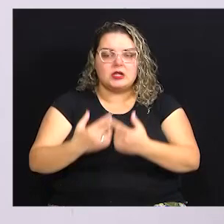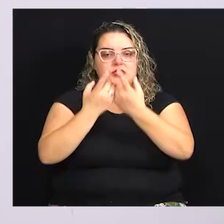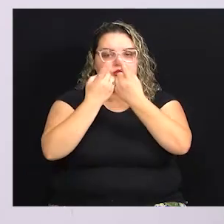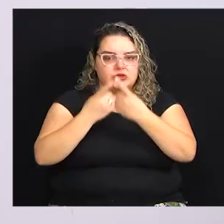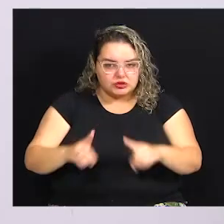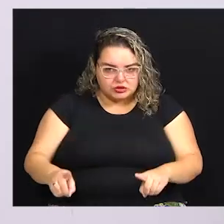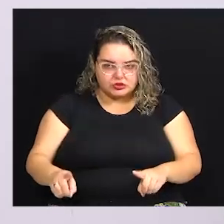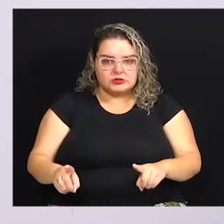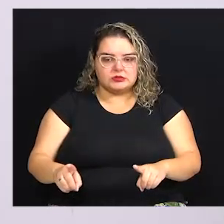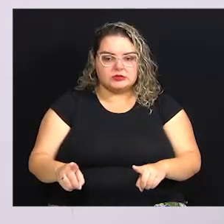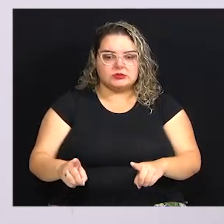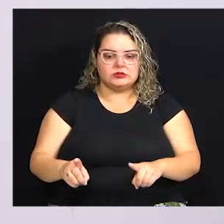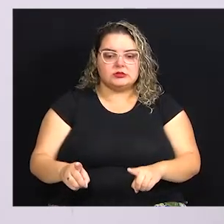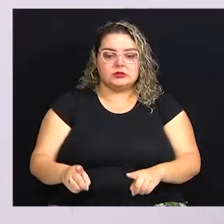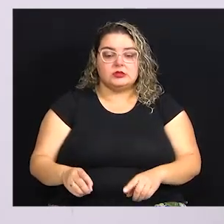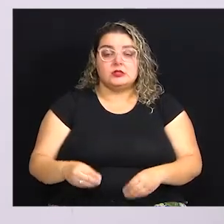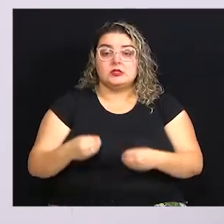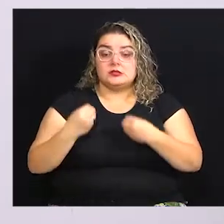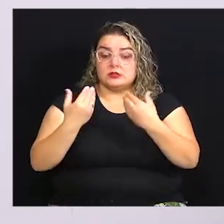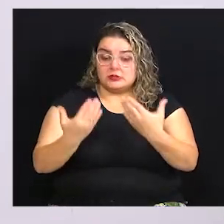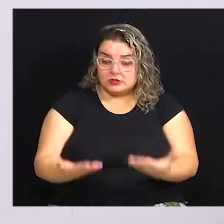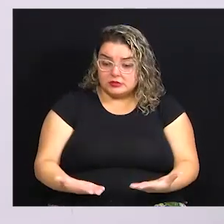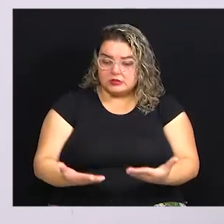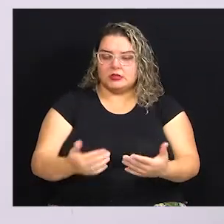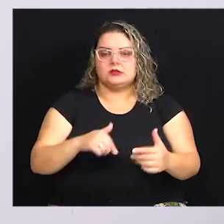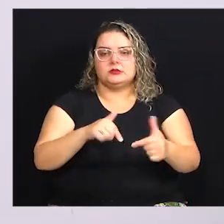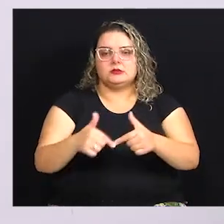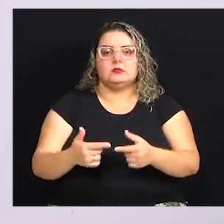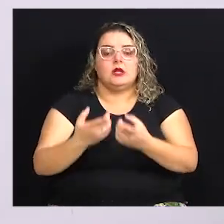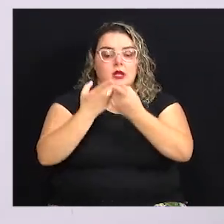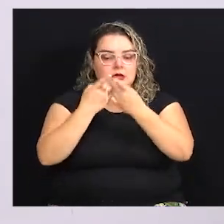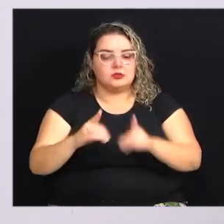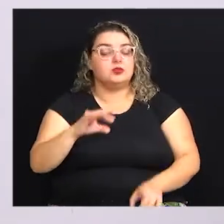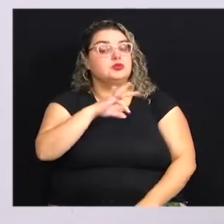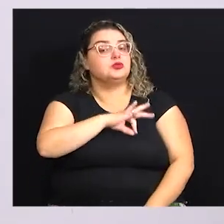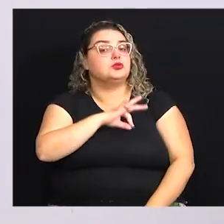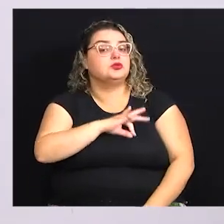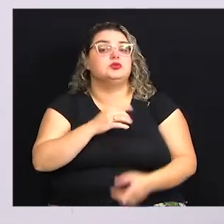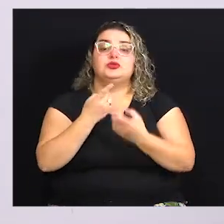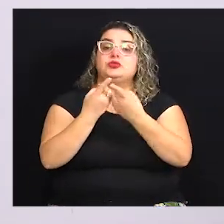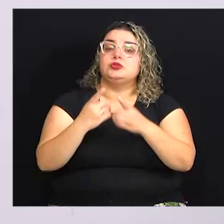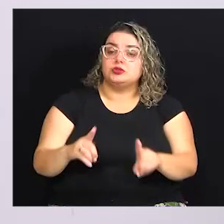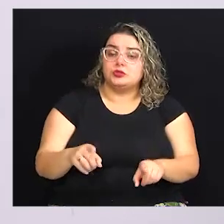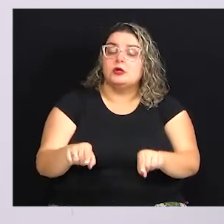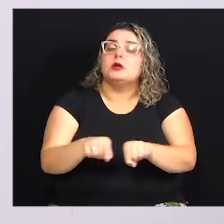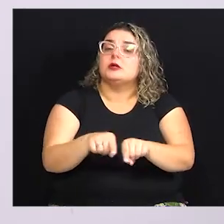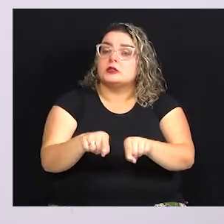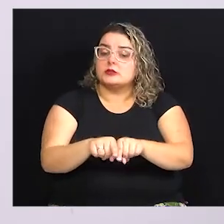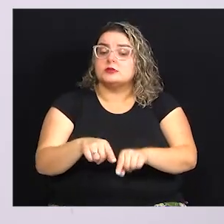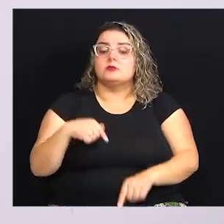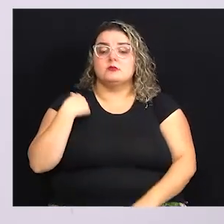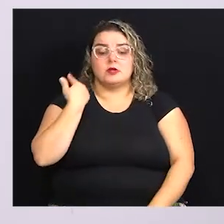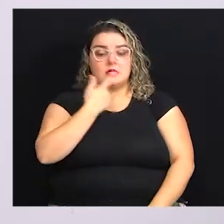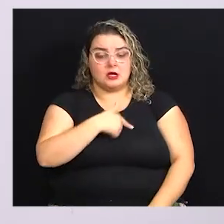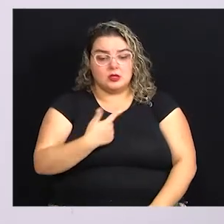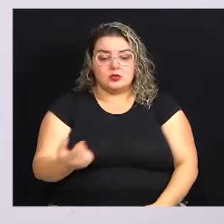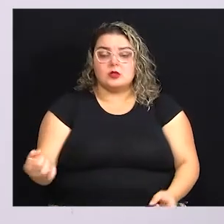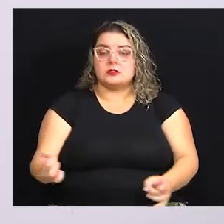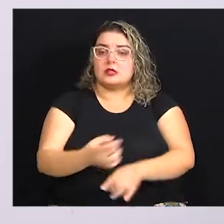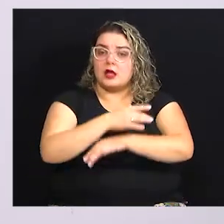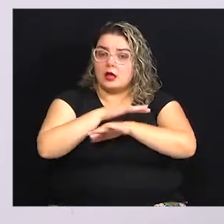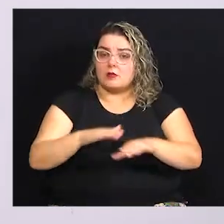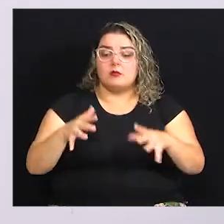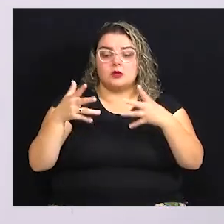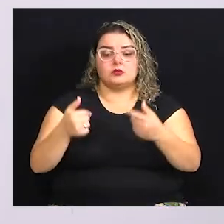ao trabalho, à dignidade e a condições de trabalho, a salários dignos. Isso passa também